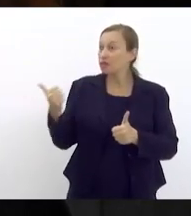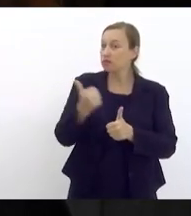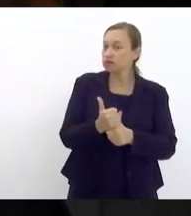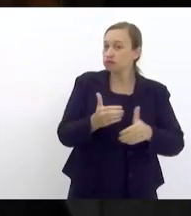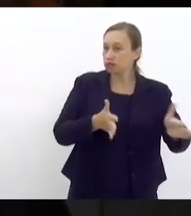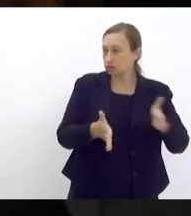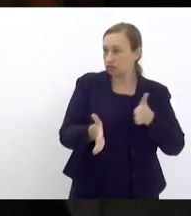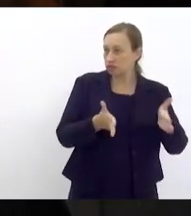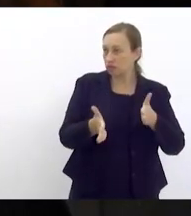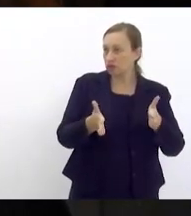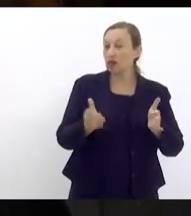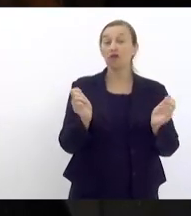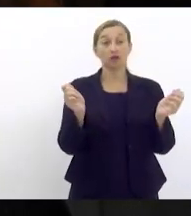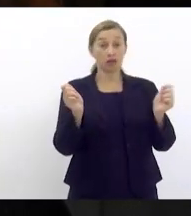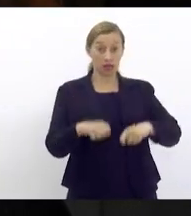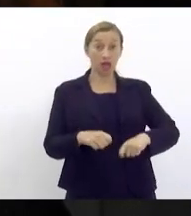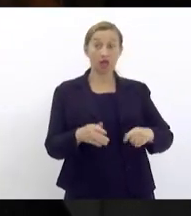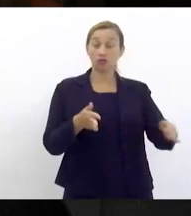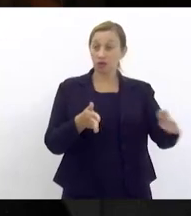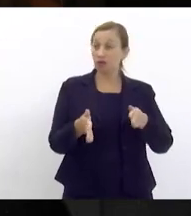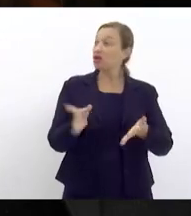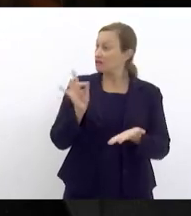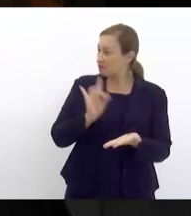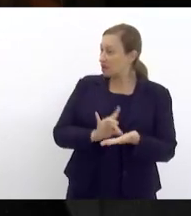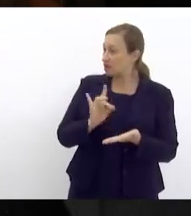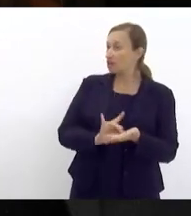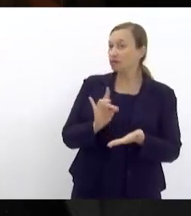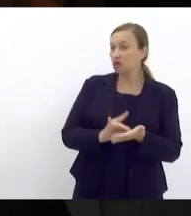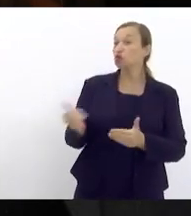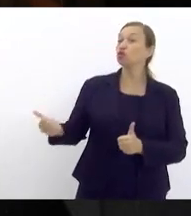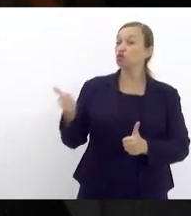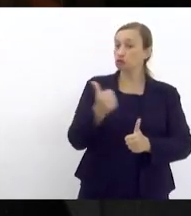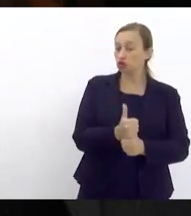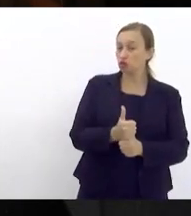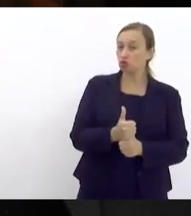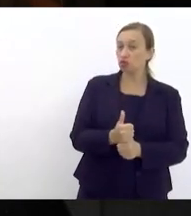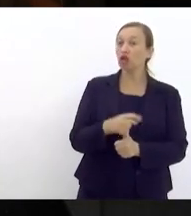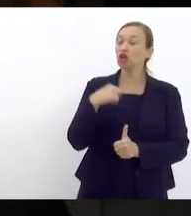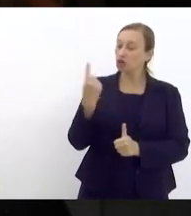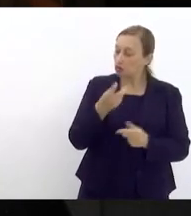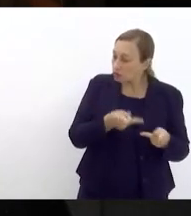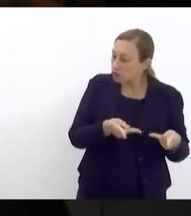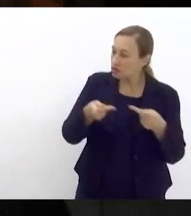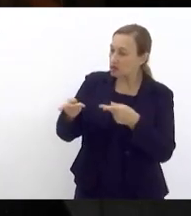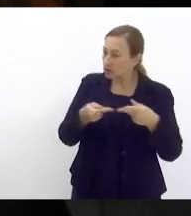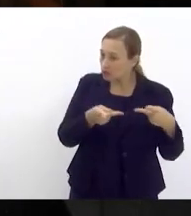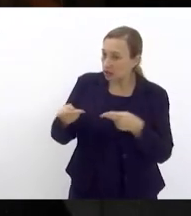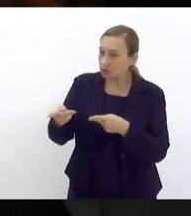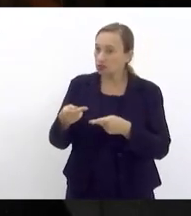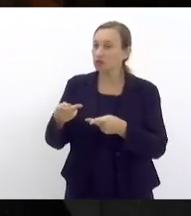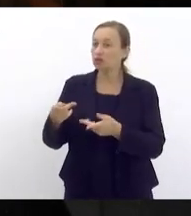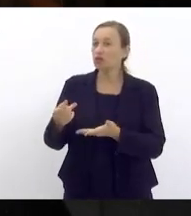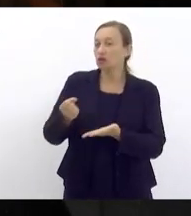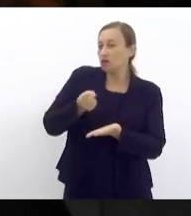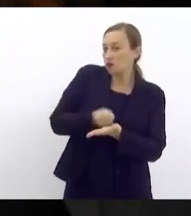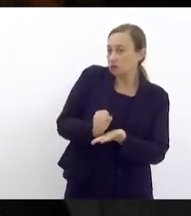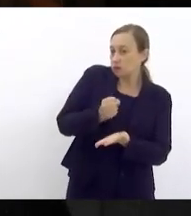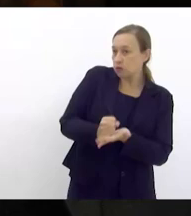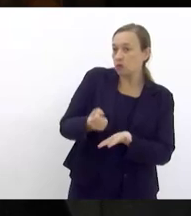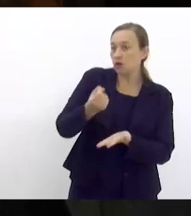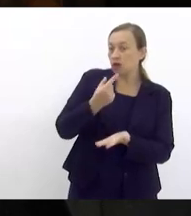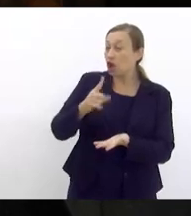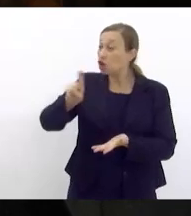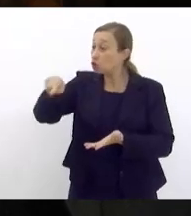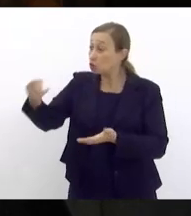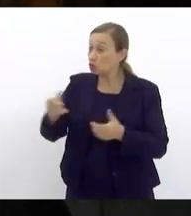concedido o prazo e elas realmente substituíram e nós fomos nas farmácias em outros locais junto com